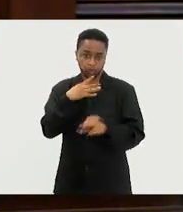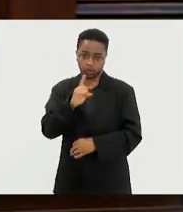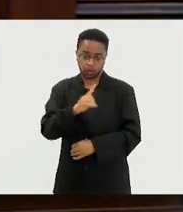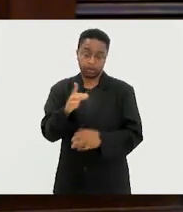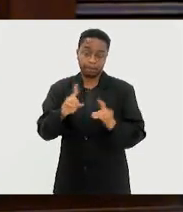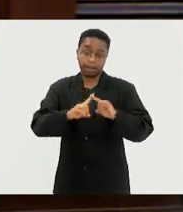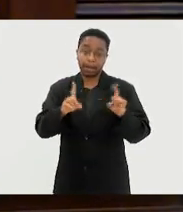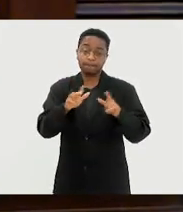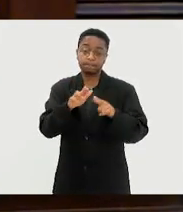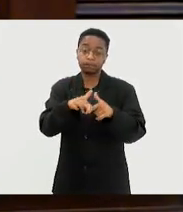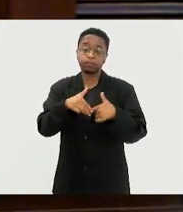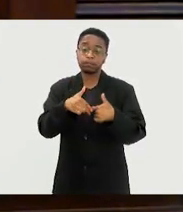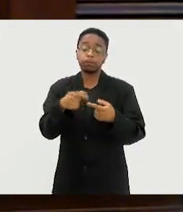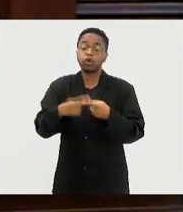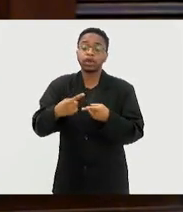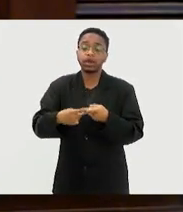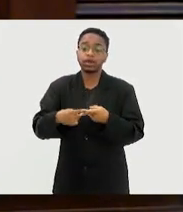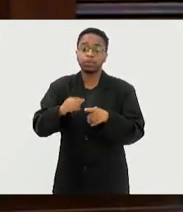federal.